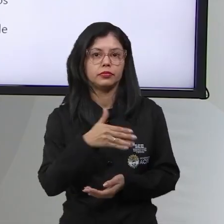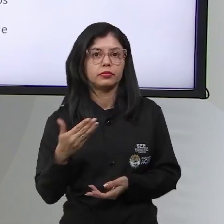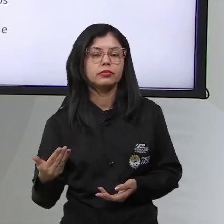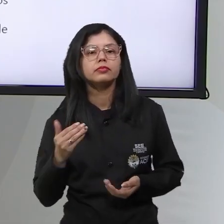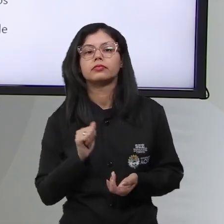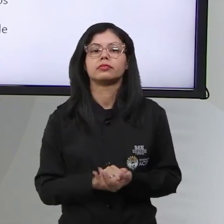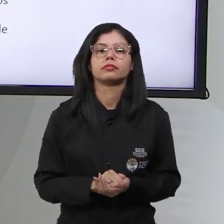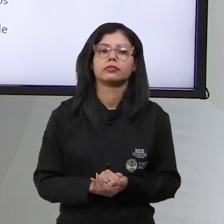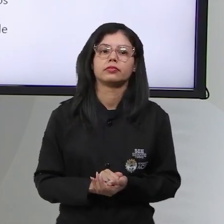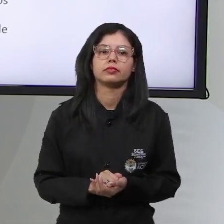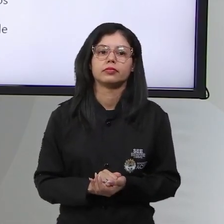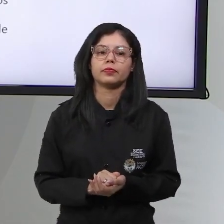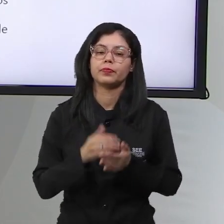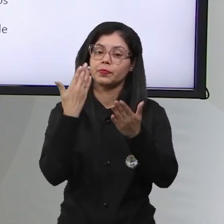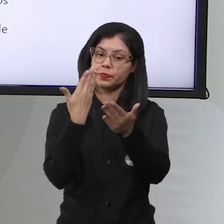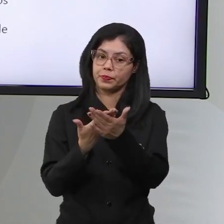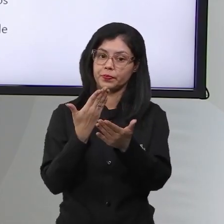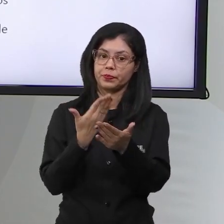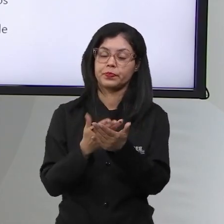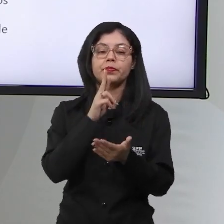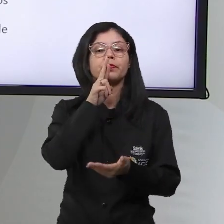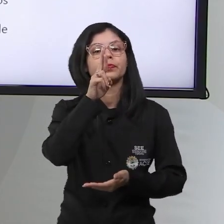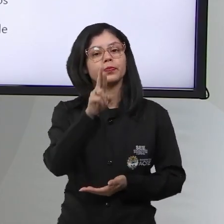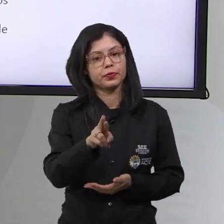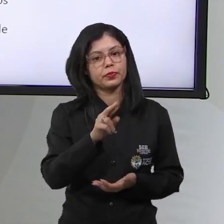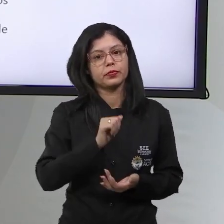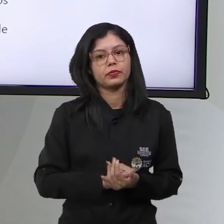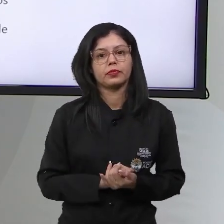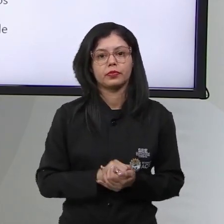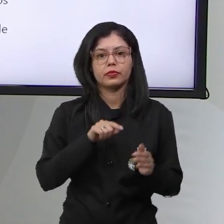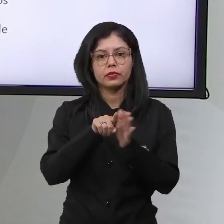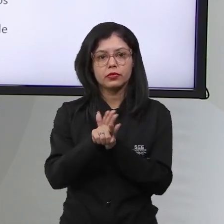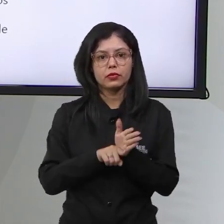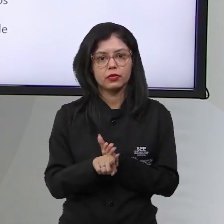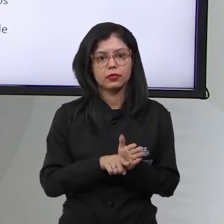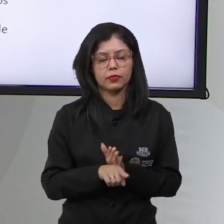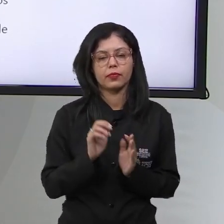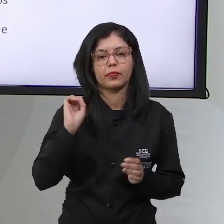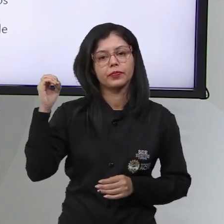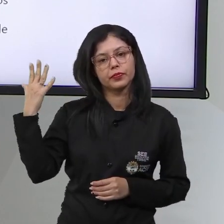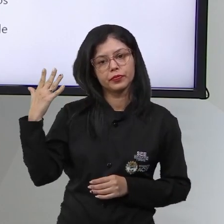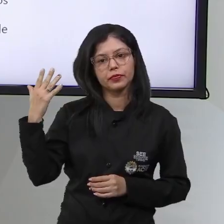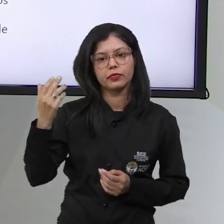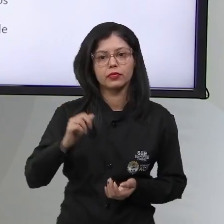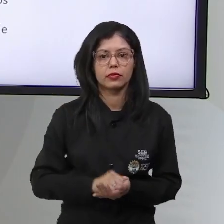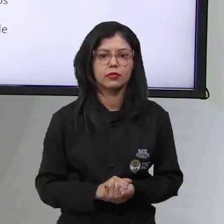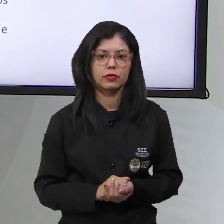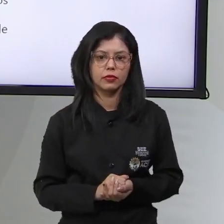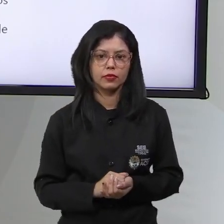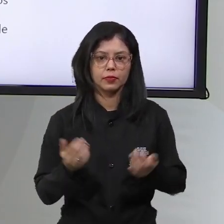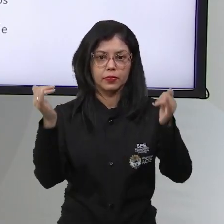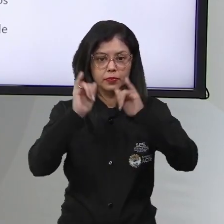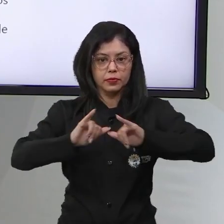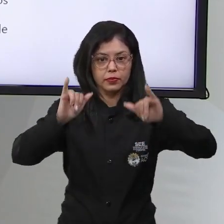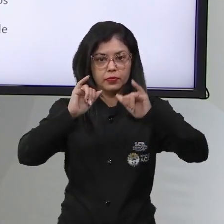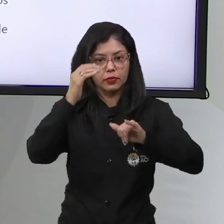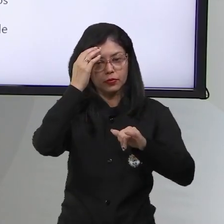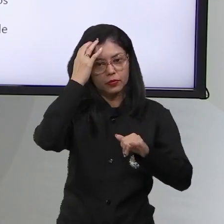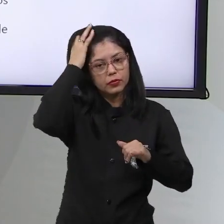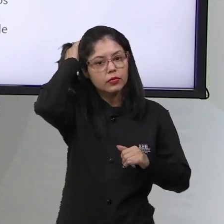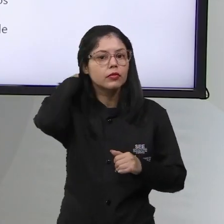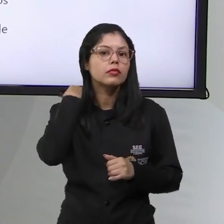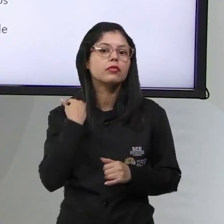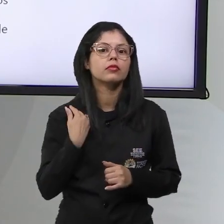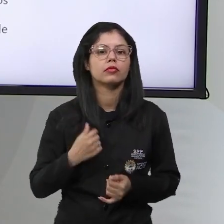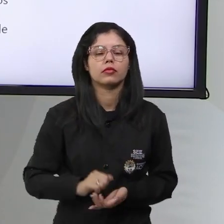quando esses estudos, o resultado dessas pesquisas, no caso, eles são divulgados. Agora,